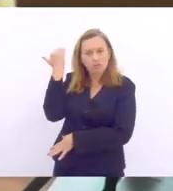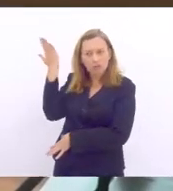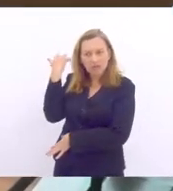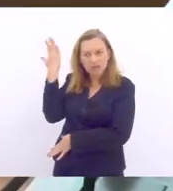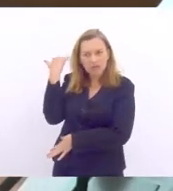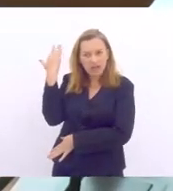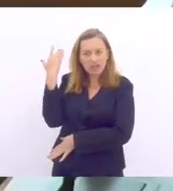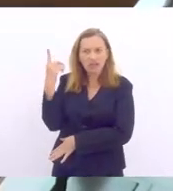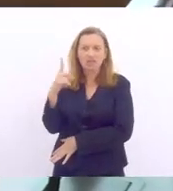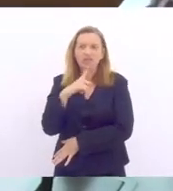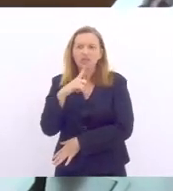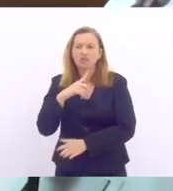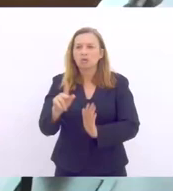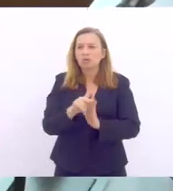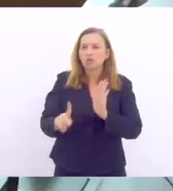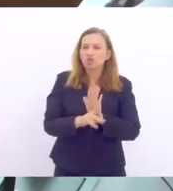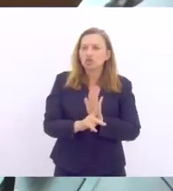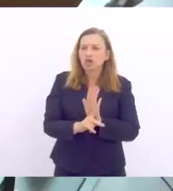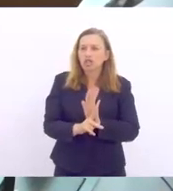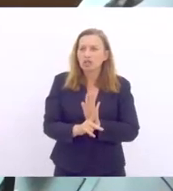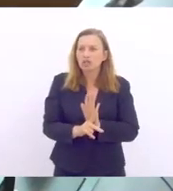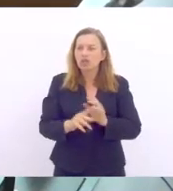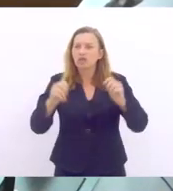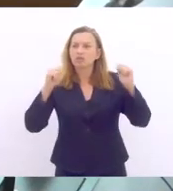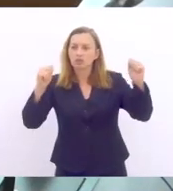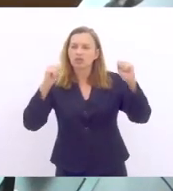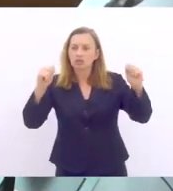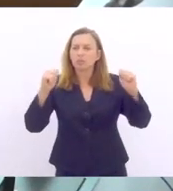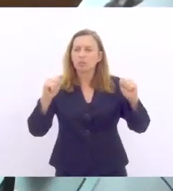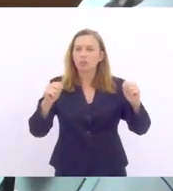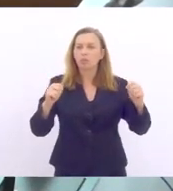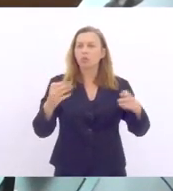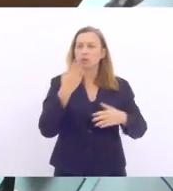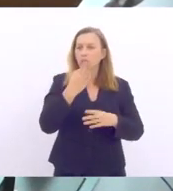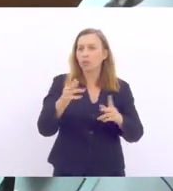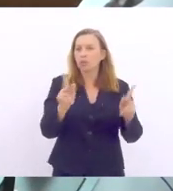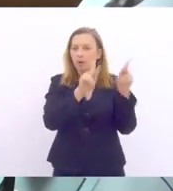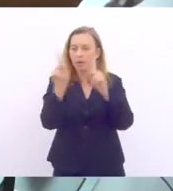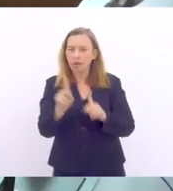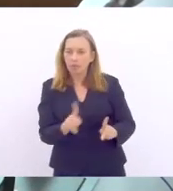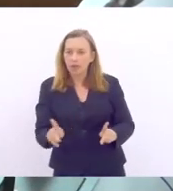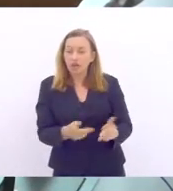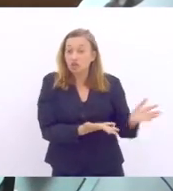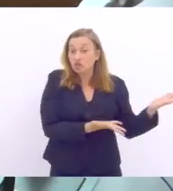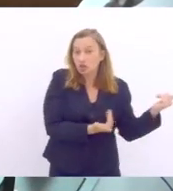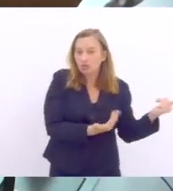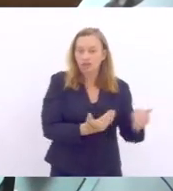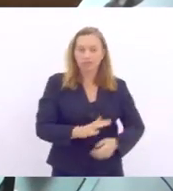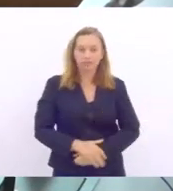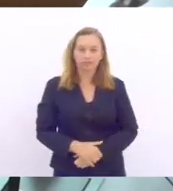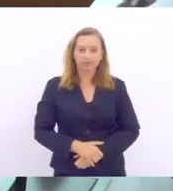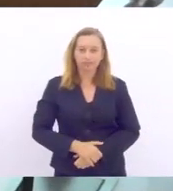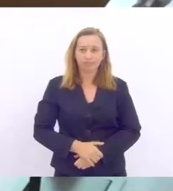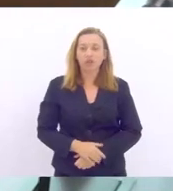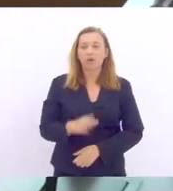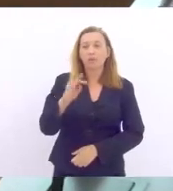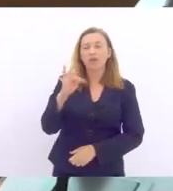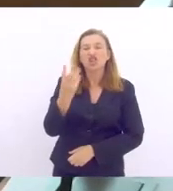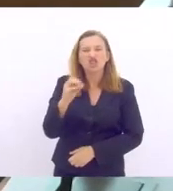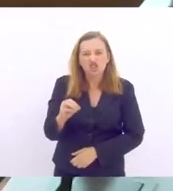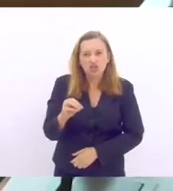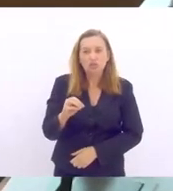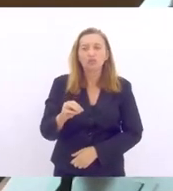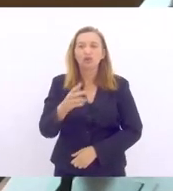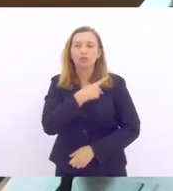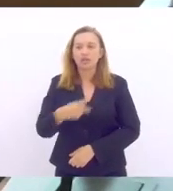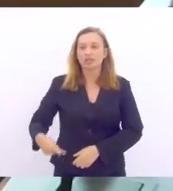torcido um projeto chamado Torcedores pela Paz, Jovens Torcedores pela Paz. O Betinho, que foi